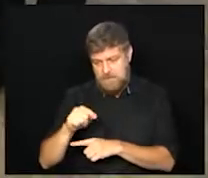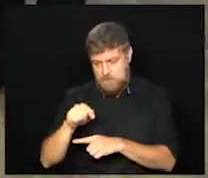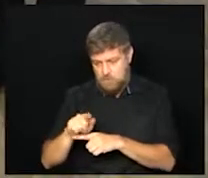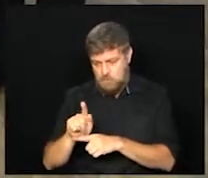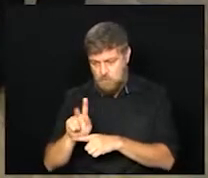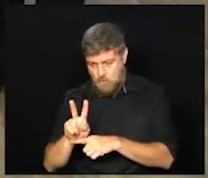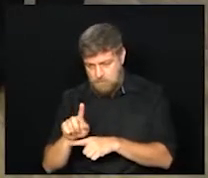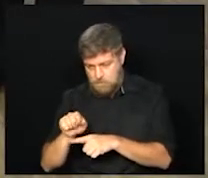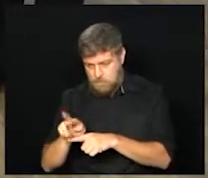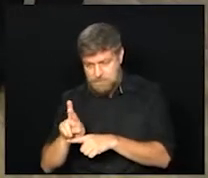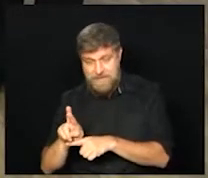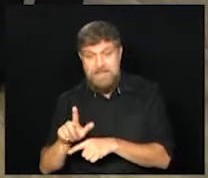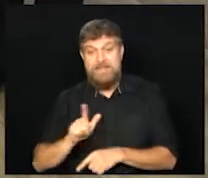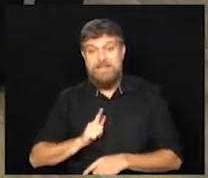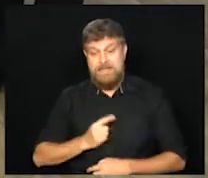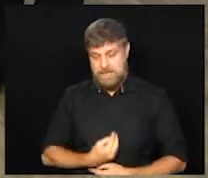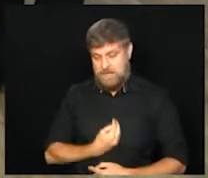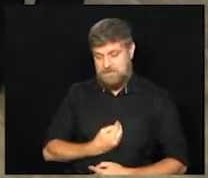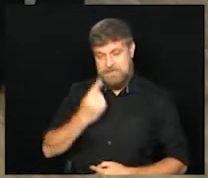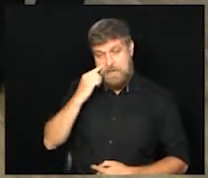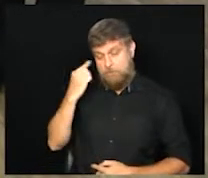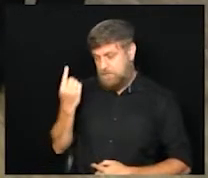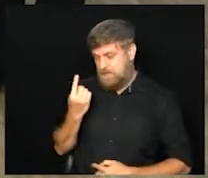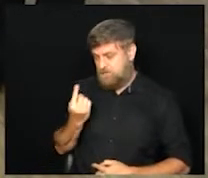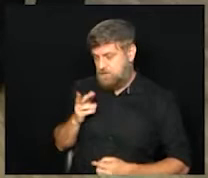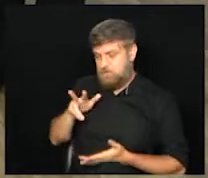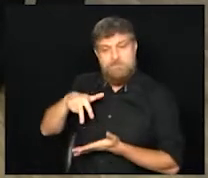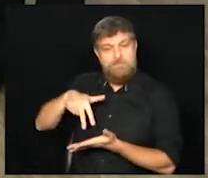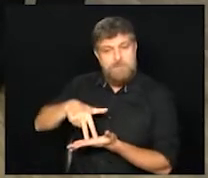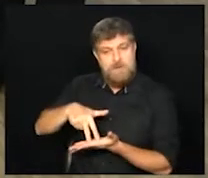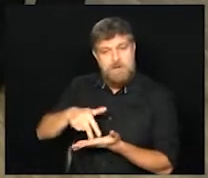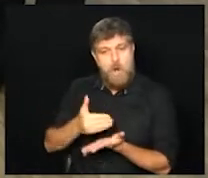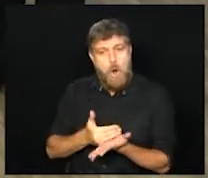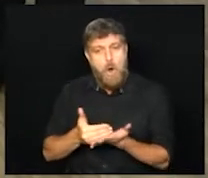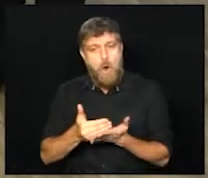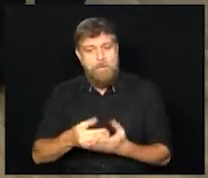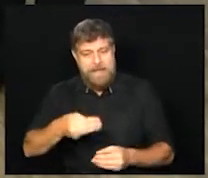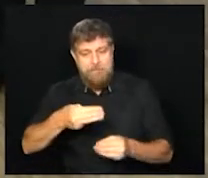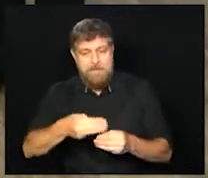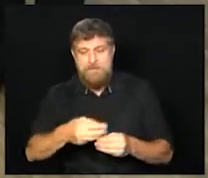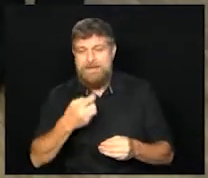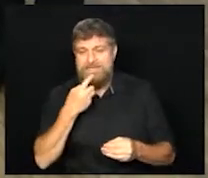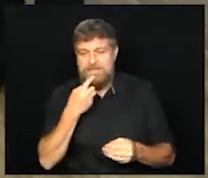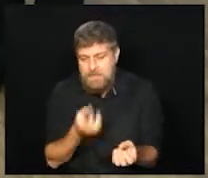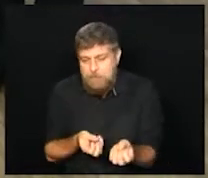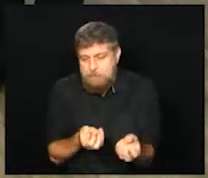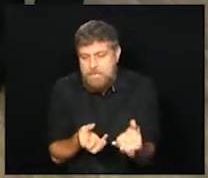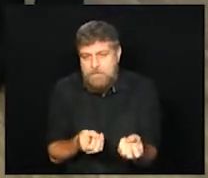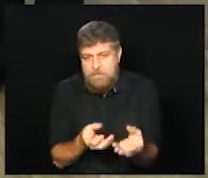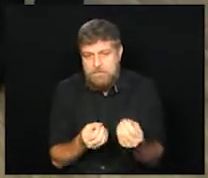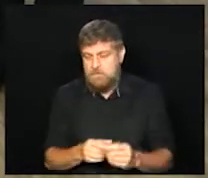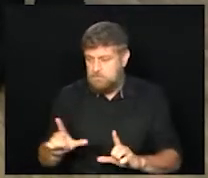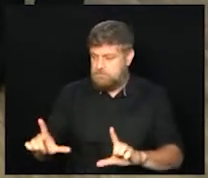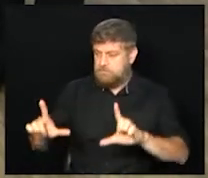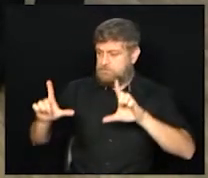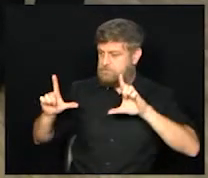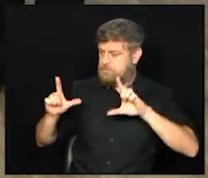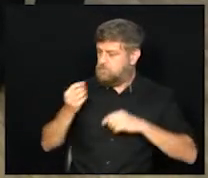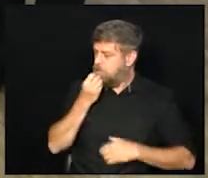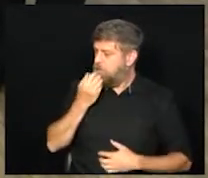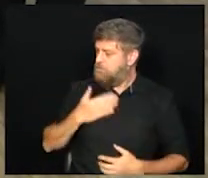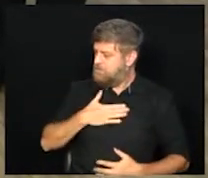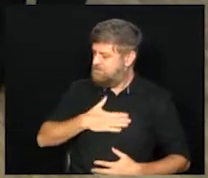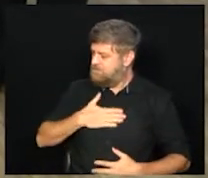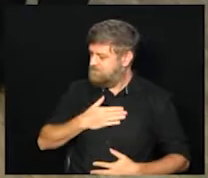A Mina Abreu já está aqui nos nossos estúdios e a gente começa com as notícias da metrópole de Campinas. Então, Mina Abreu, seja bem-vinda e bom